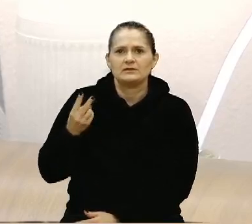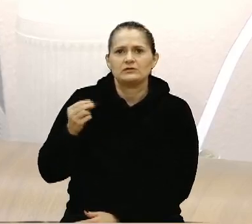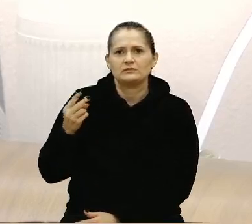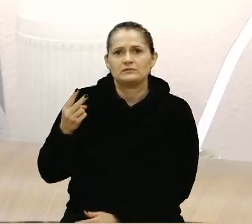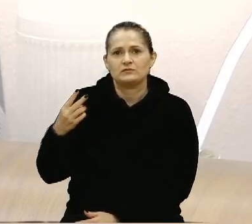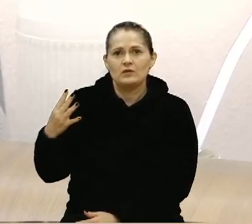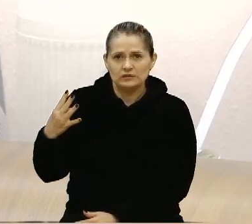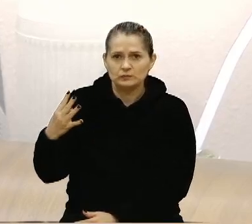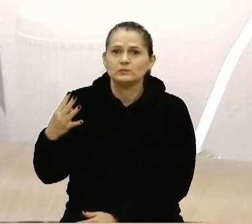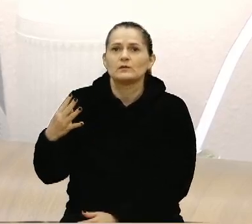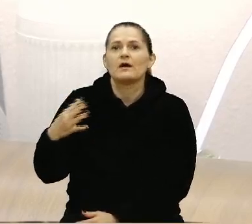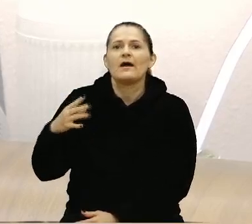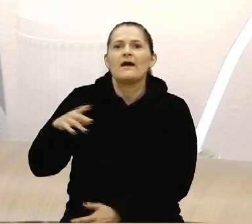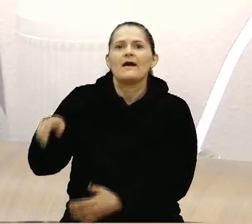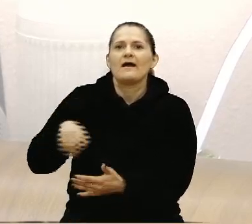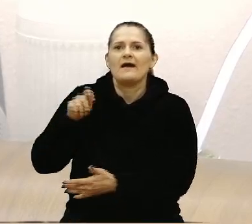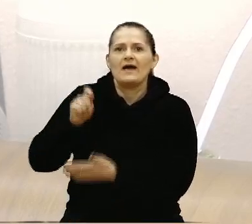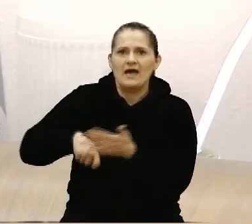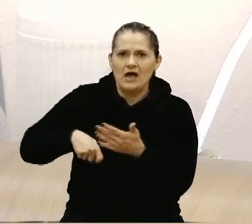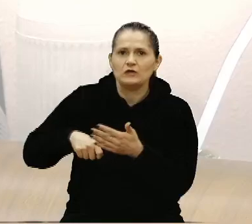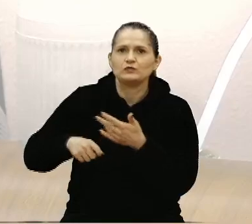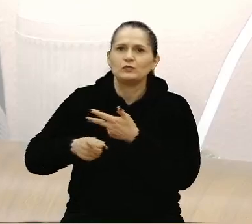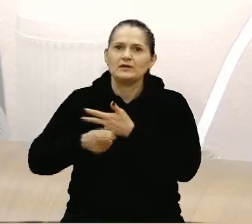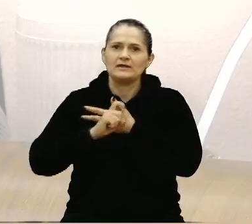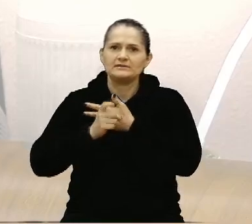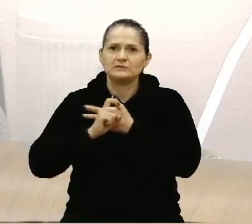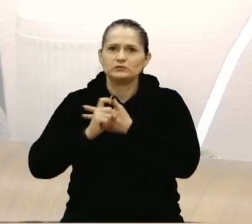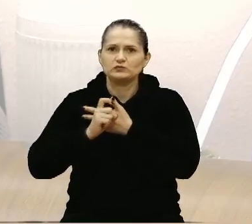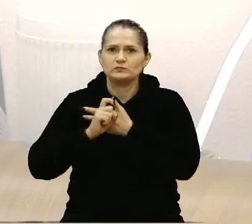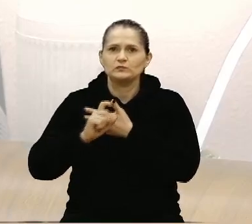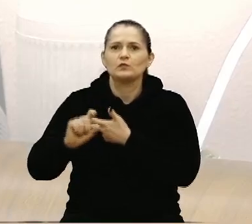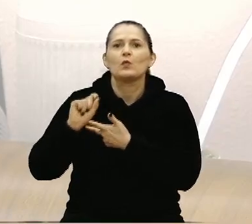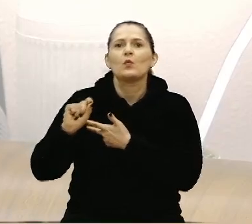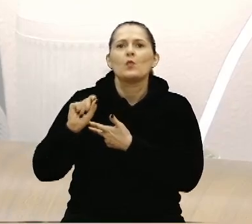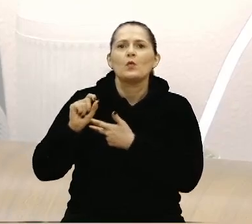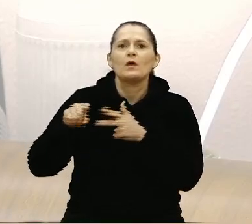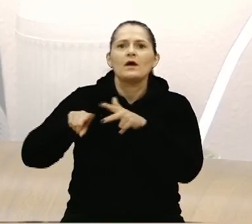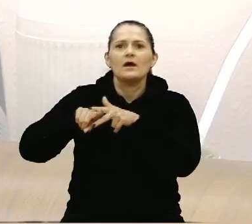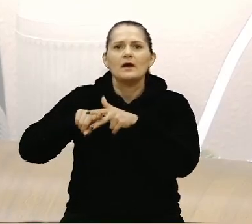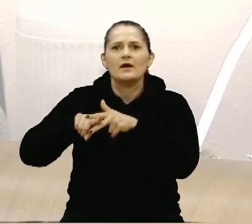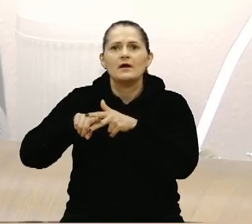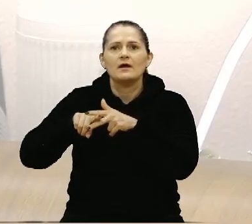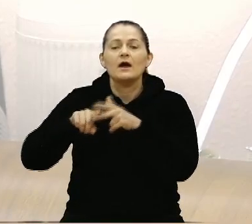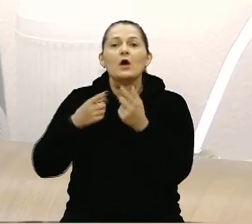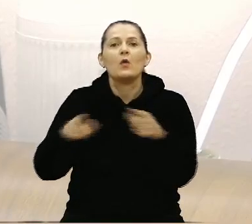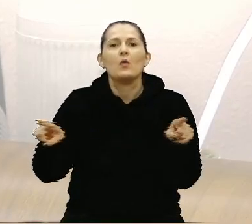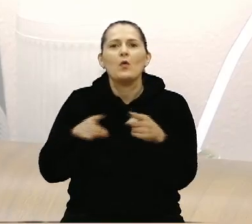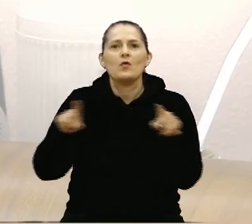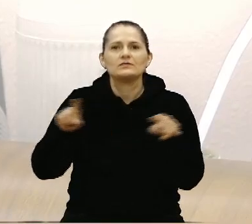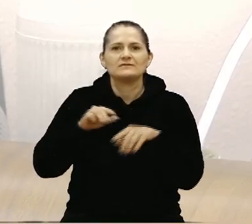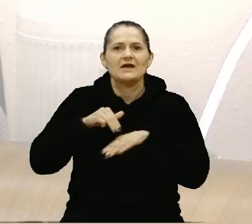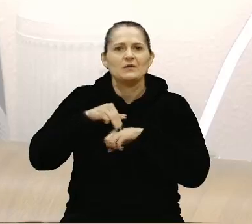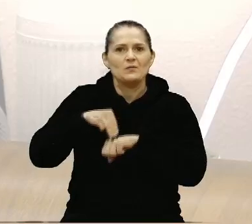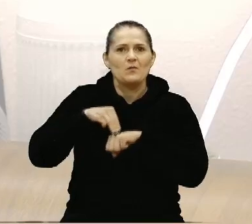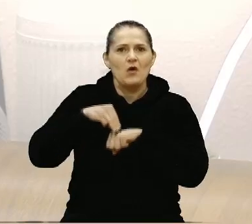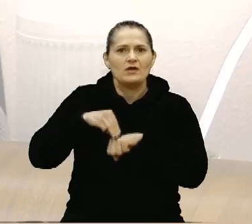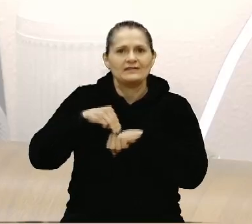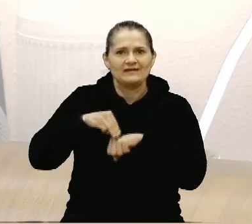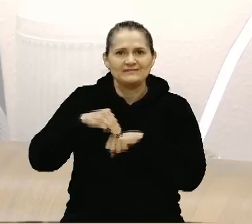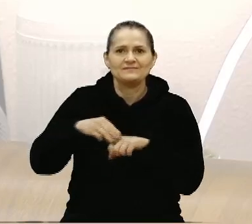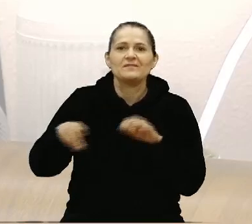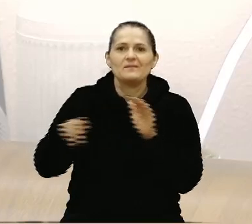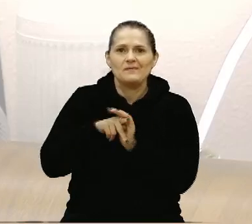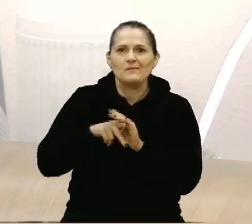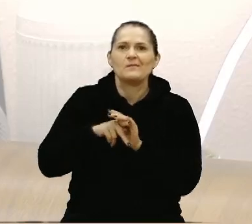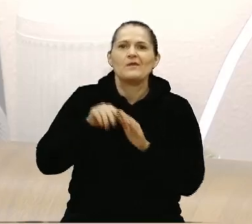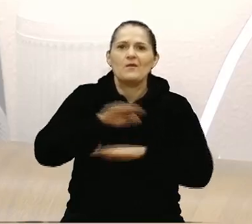127/2024, de autoria do Poder Executivo, que inclui o concerto de moda da Serra Gaúcha no calendário oficial de eventos do município